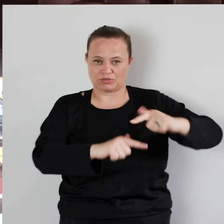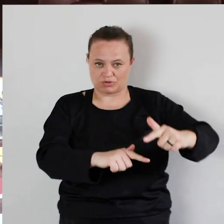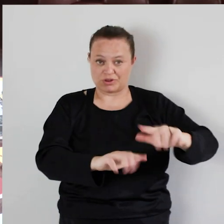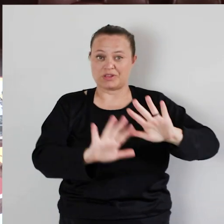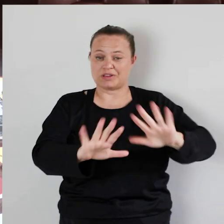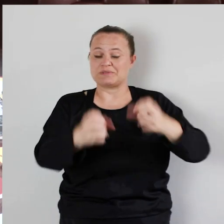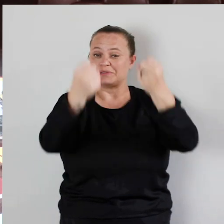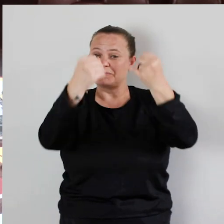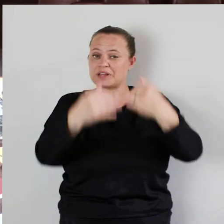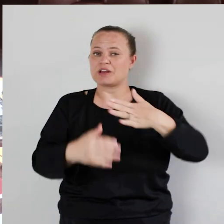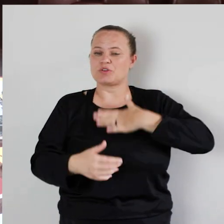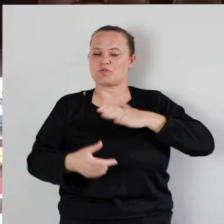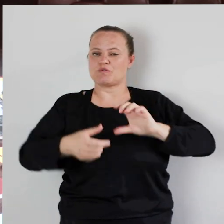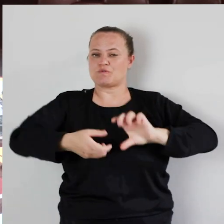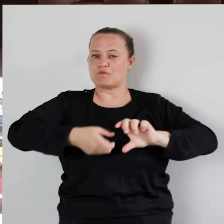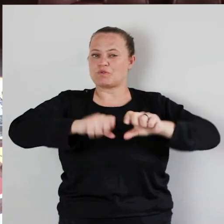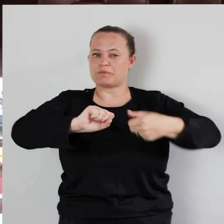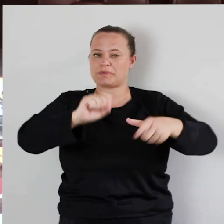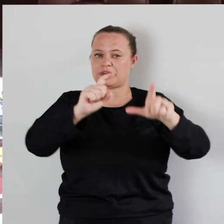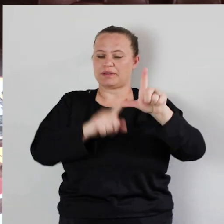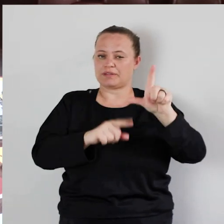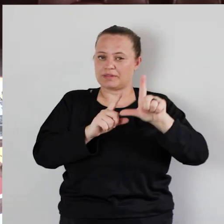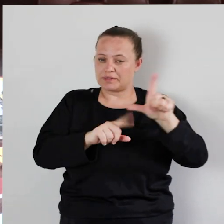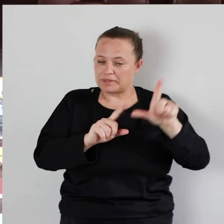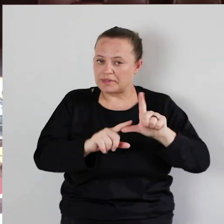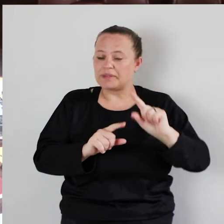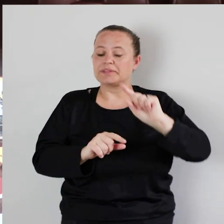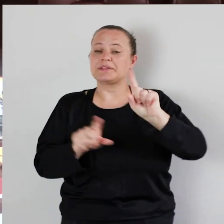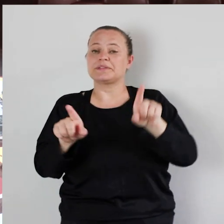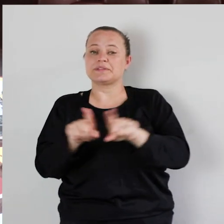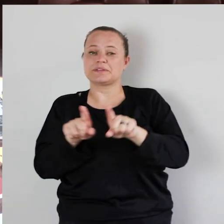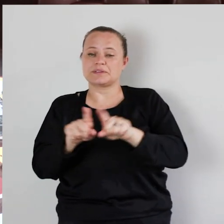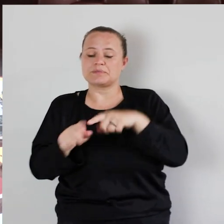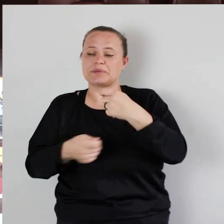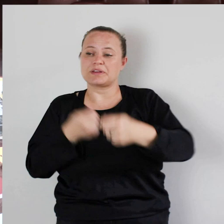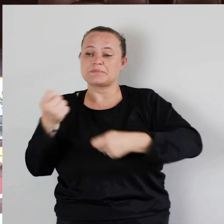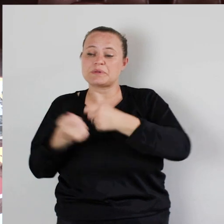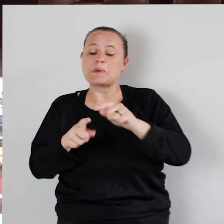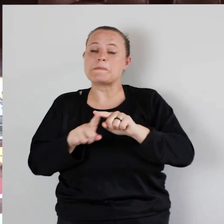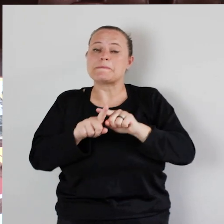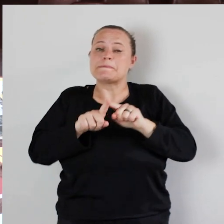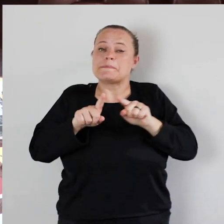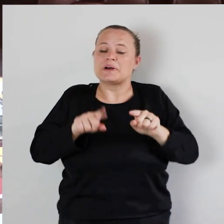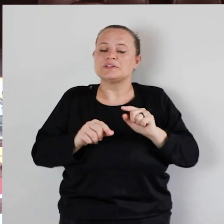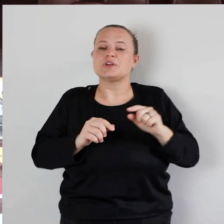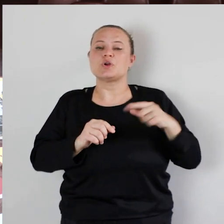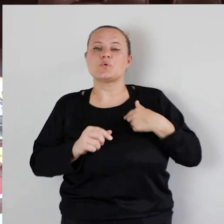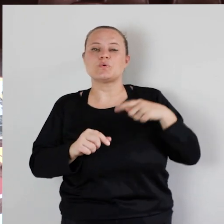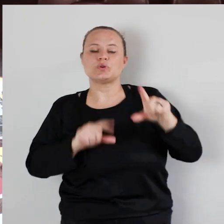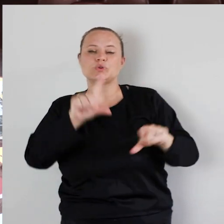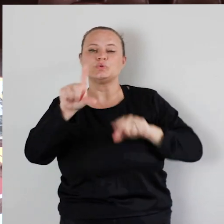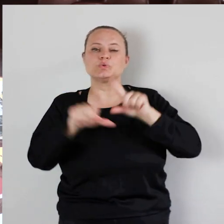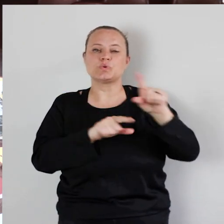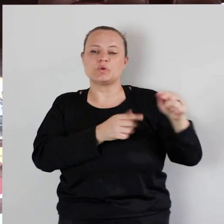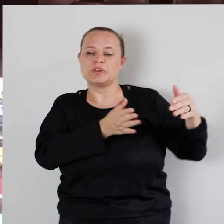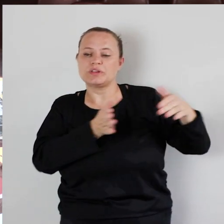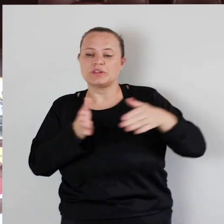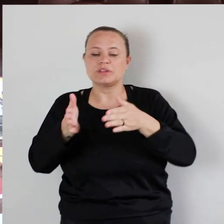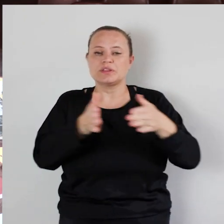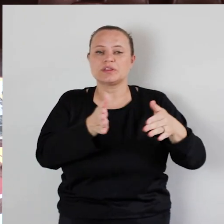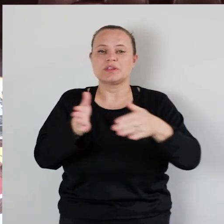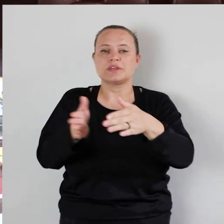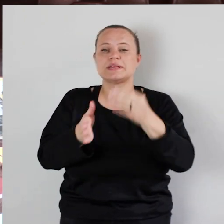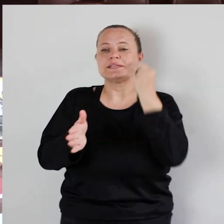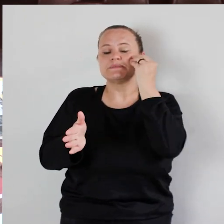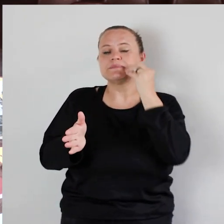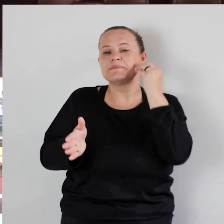sobre essa trajetória, eu venho da formação em letras, português, inglês e administração, e acabei decidindo seguir